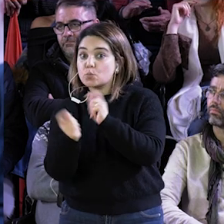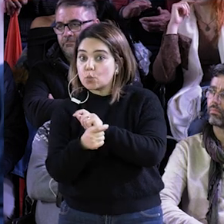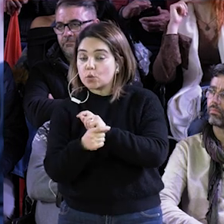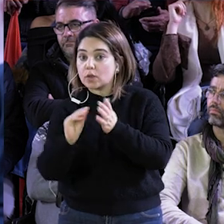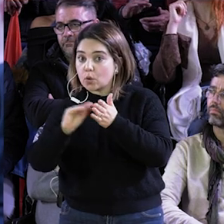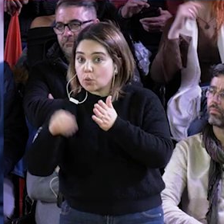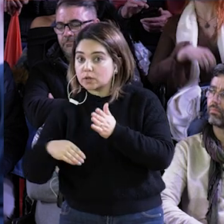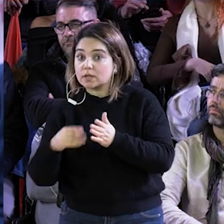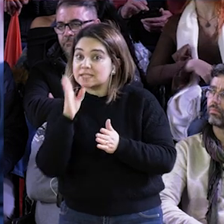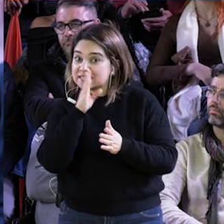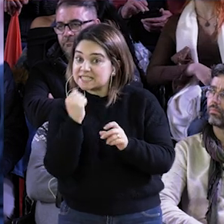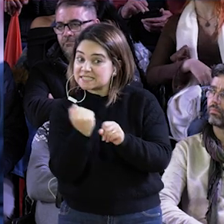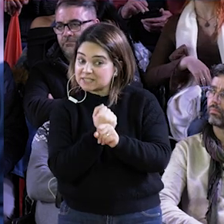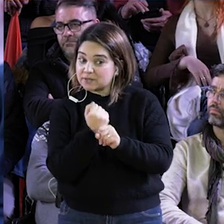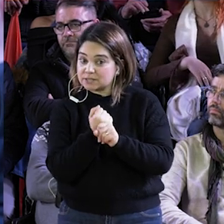lei,